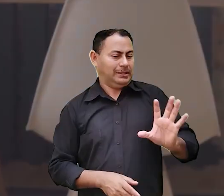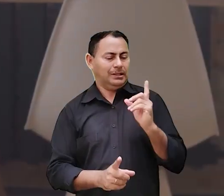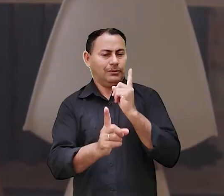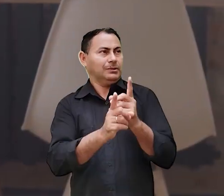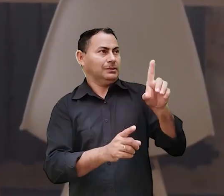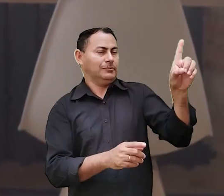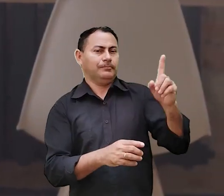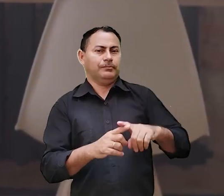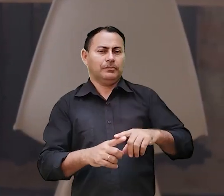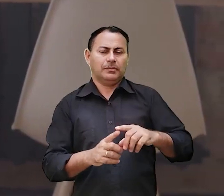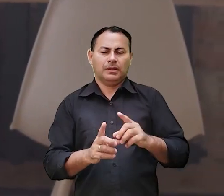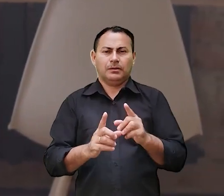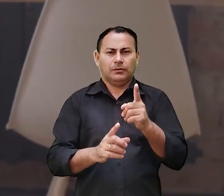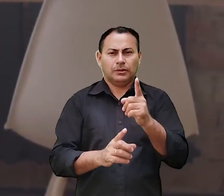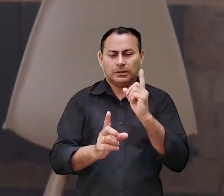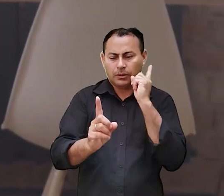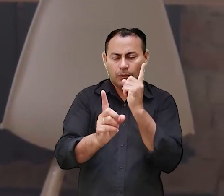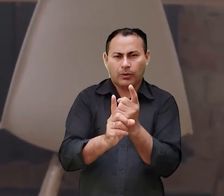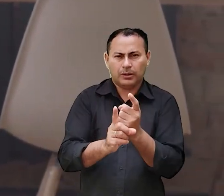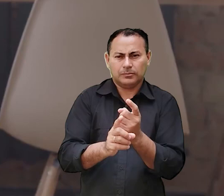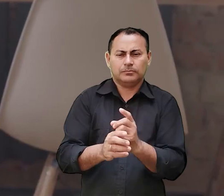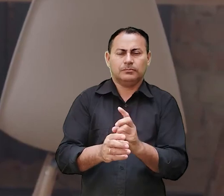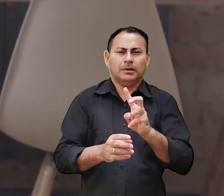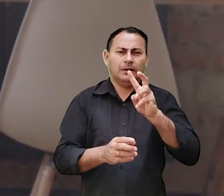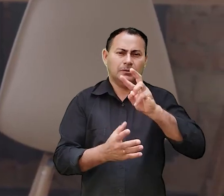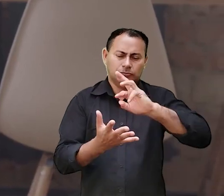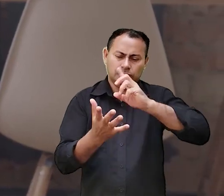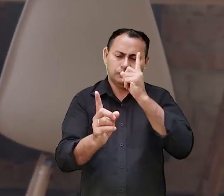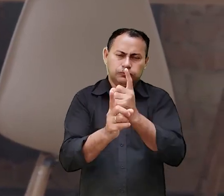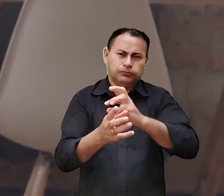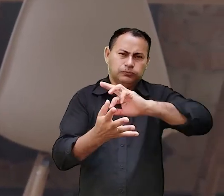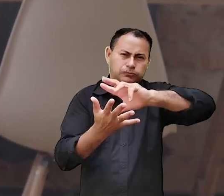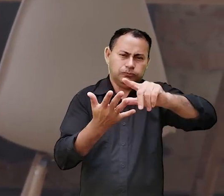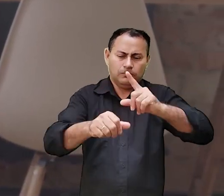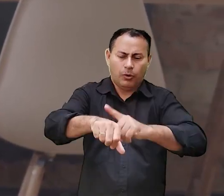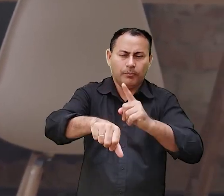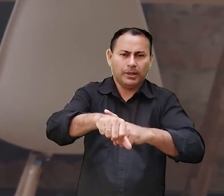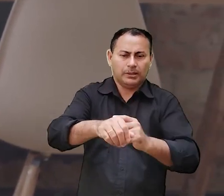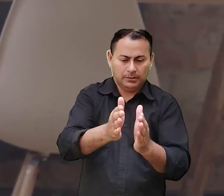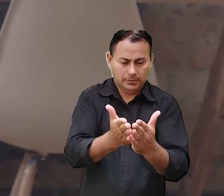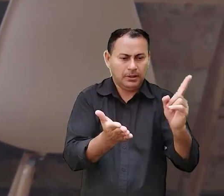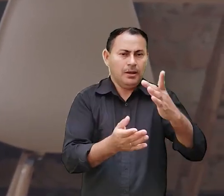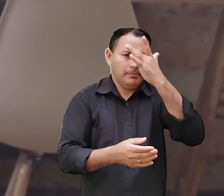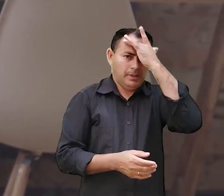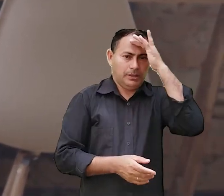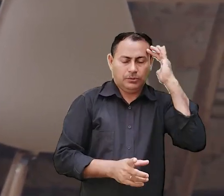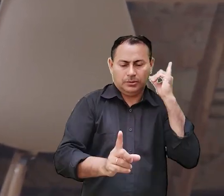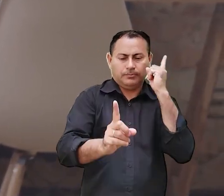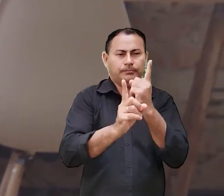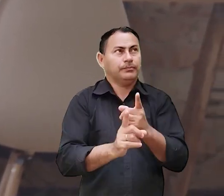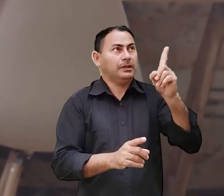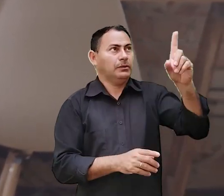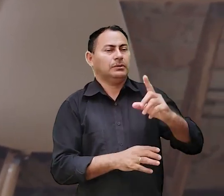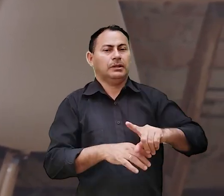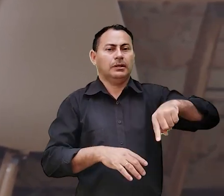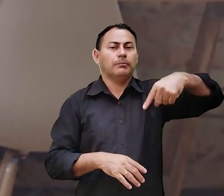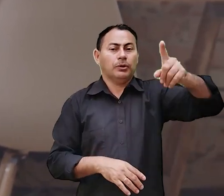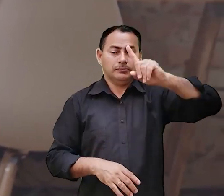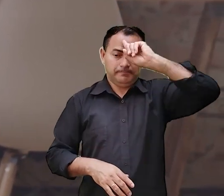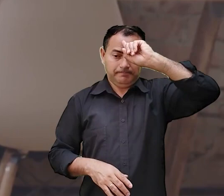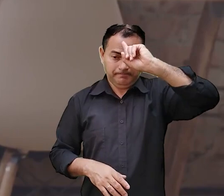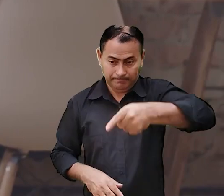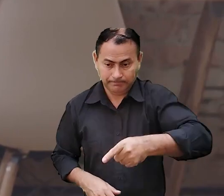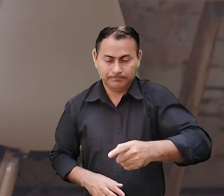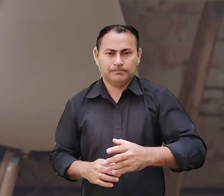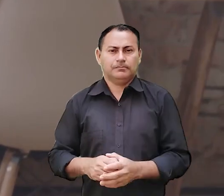com Deus você encontra esse padrão várias vezes na Bíblia as pessoas se encontram com Deus e depois são